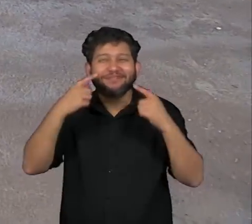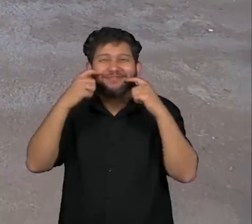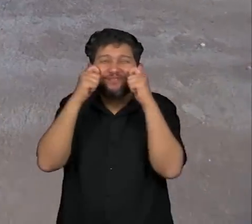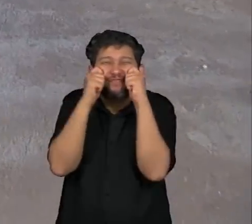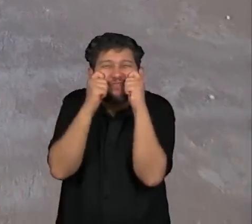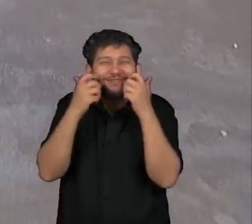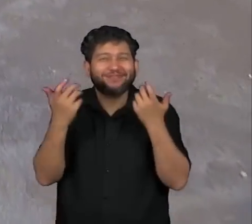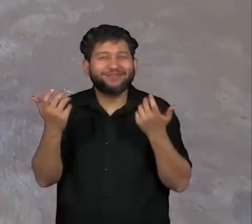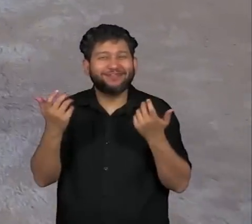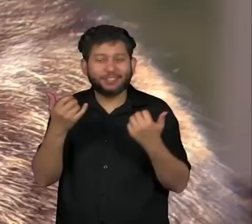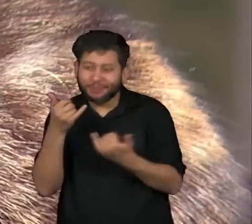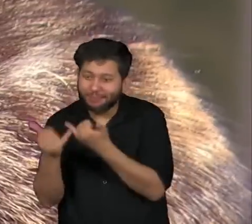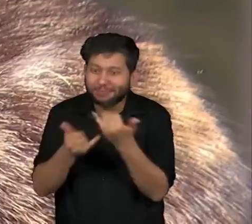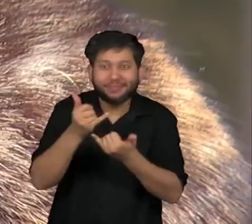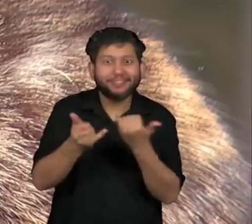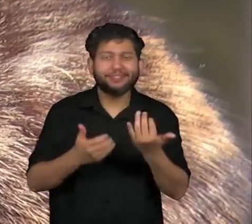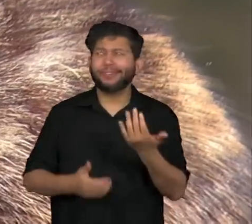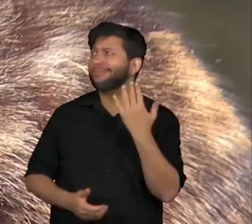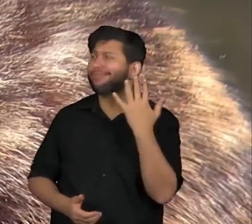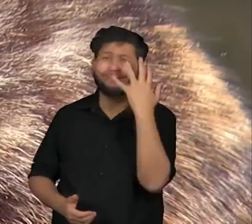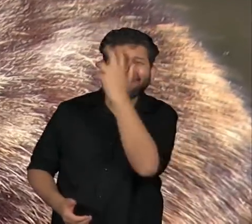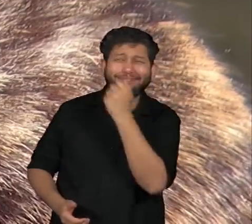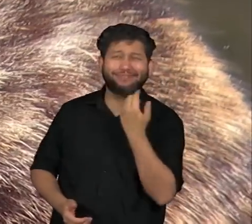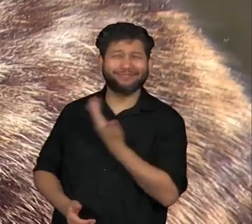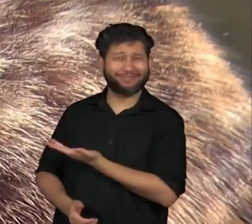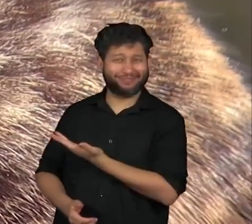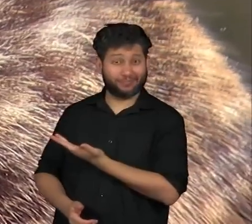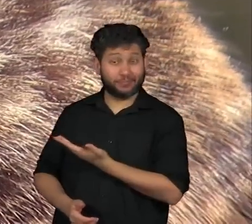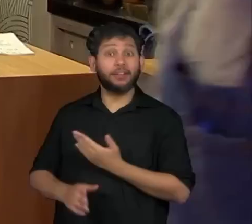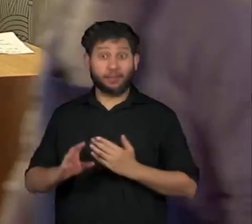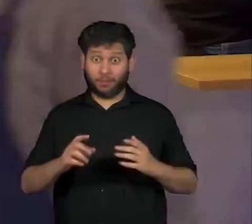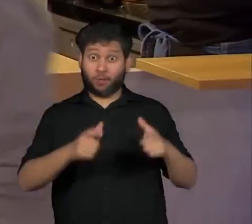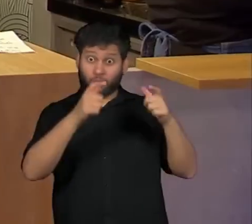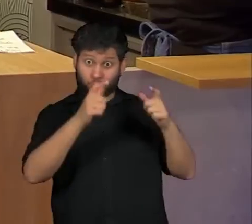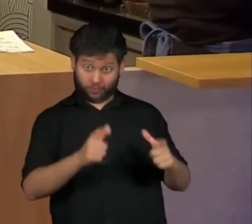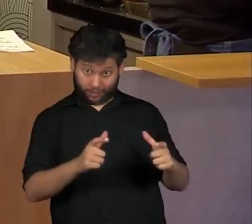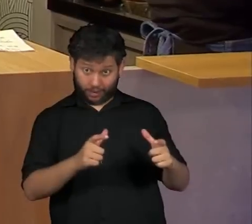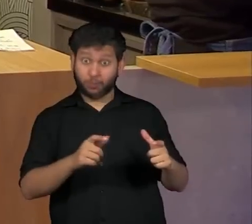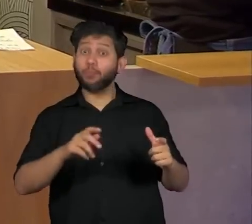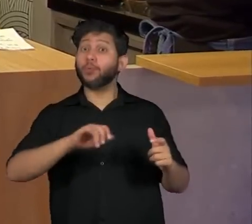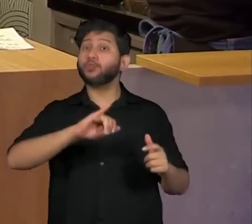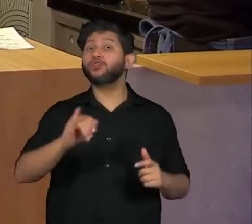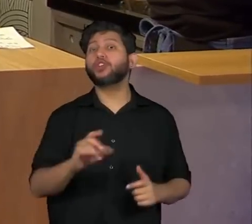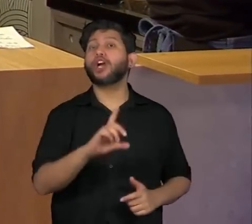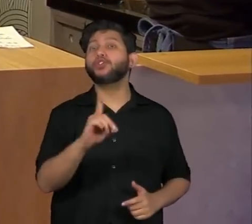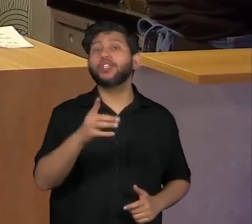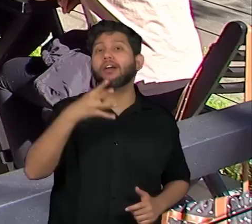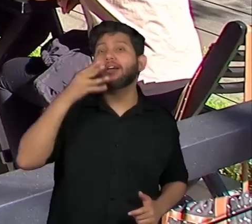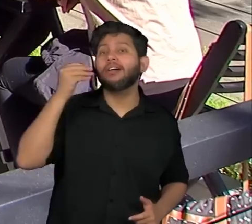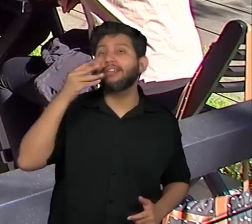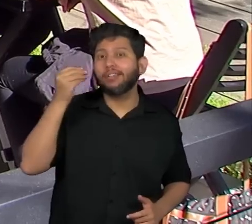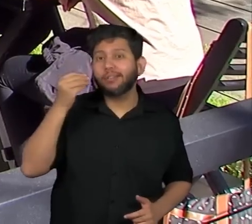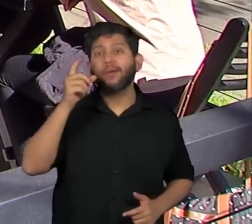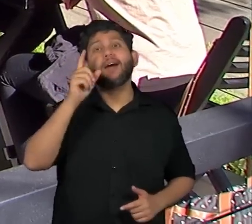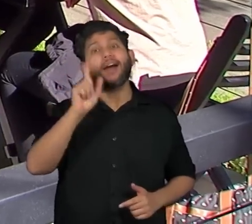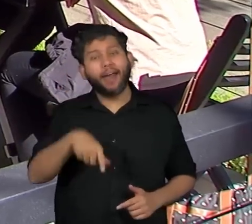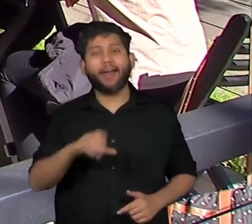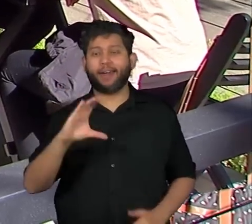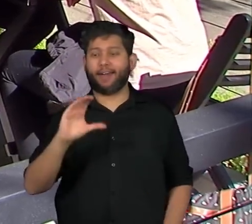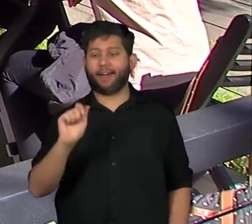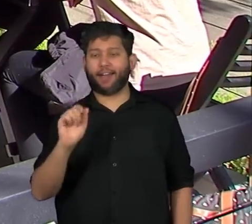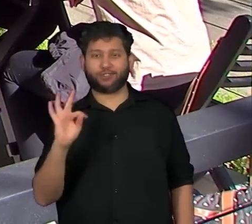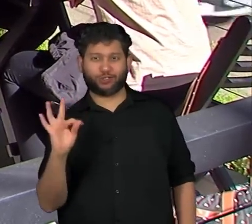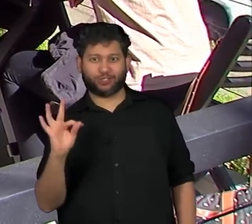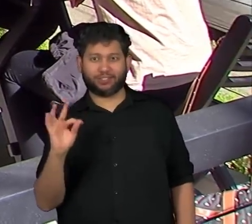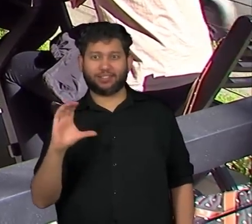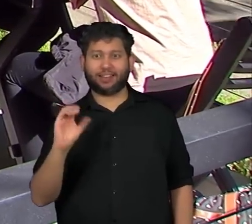Graciosos, brincalhões, lindos, são moradores temporários do Jardim dos Gatos, que fica neste Cat Café, na